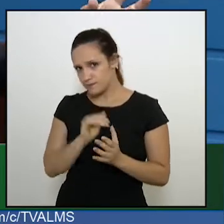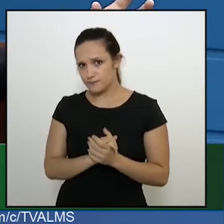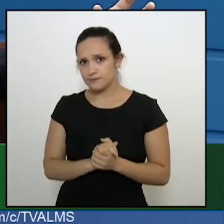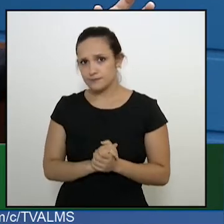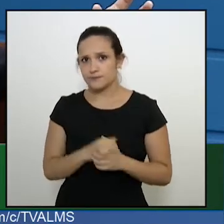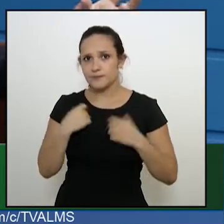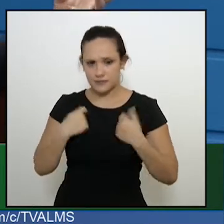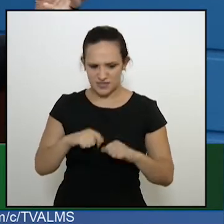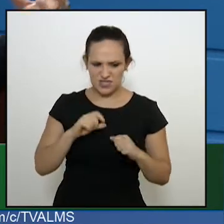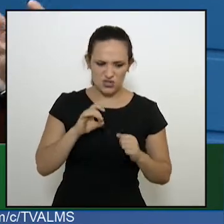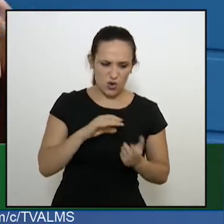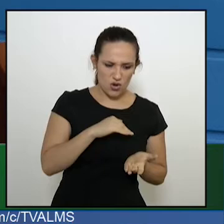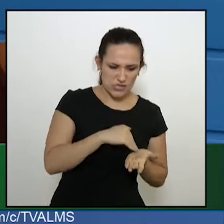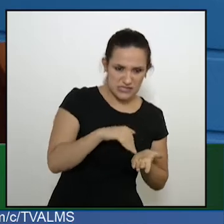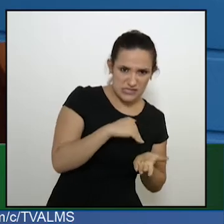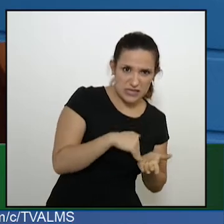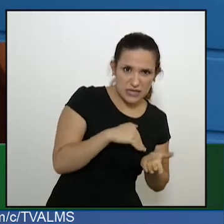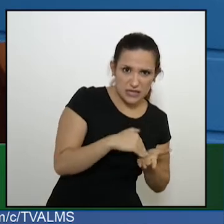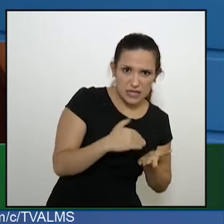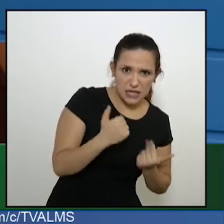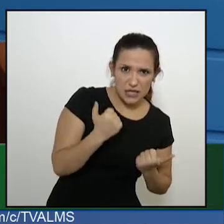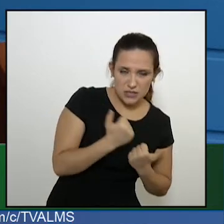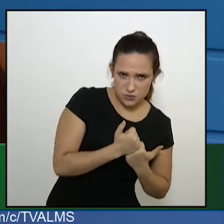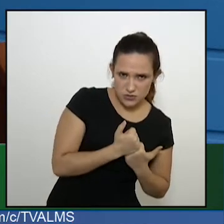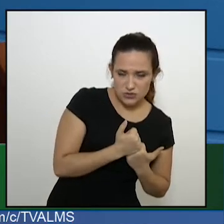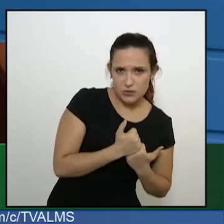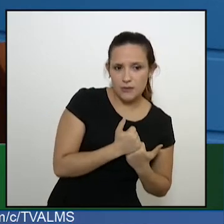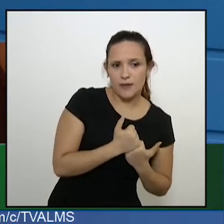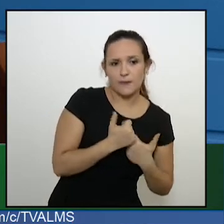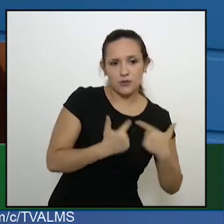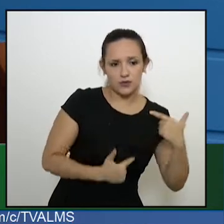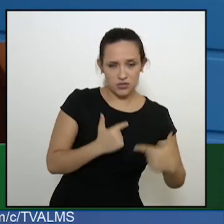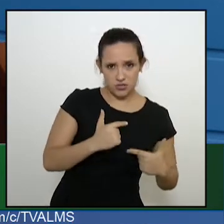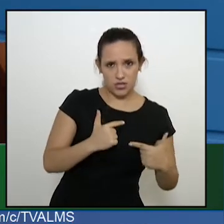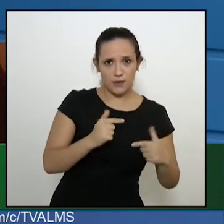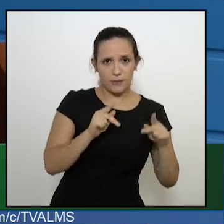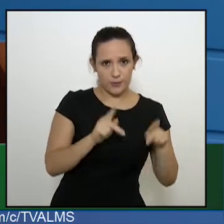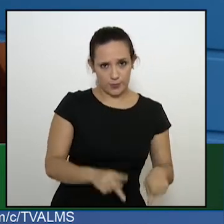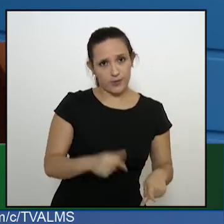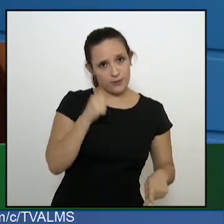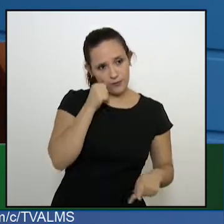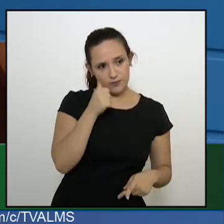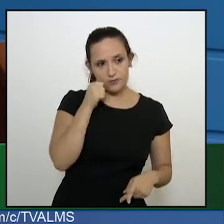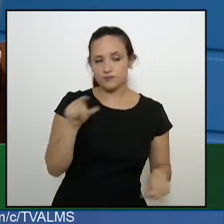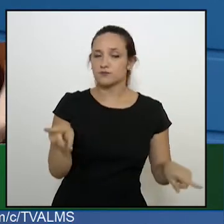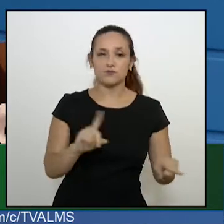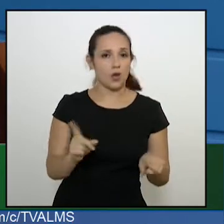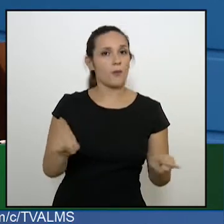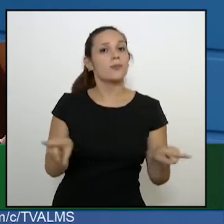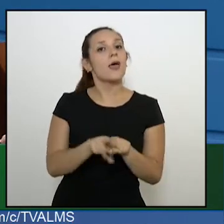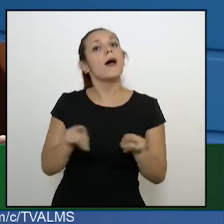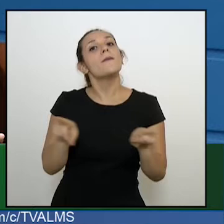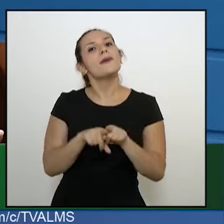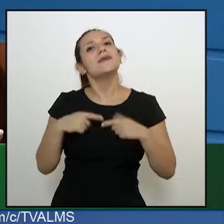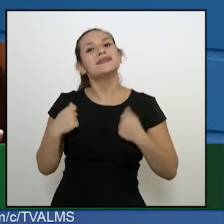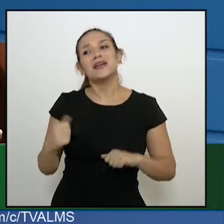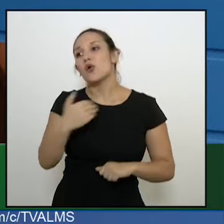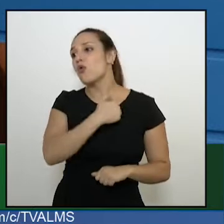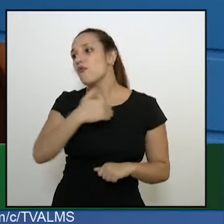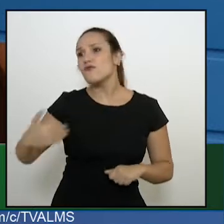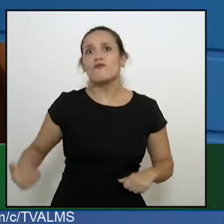uma subsecretaria de políticas públicas para as mulheres, mas é preciso que o governo como um